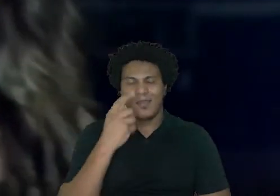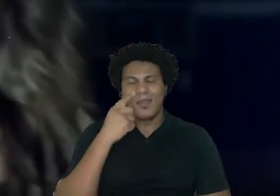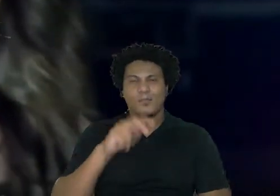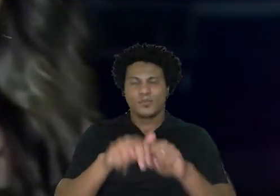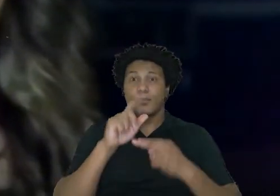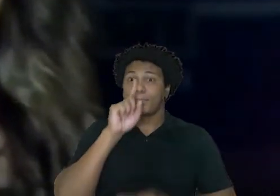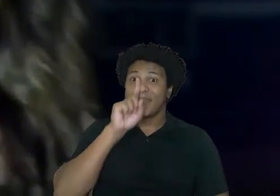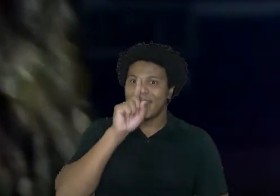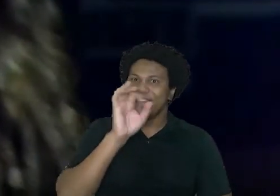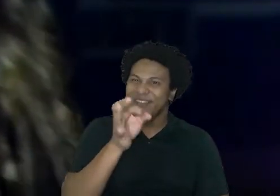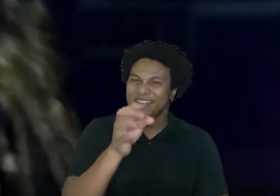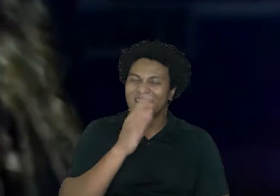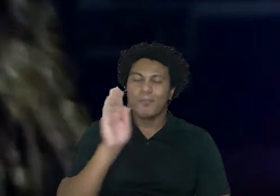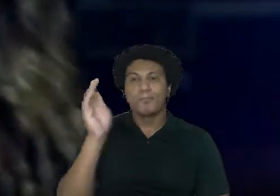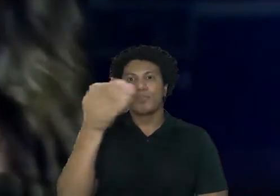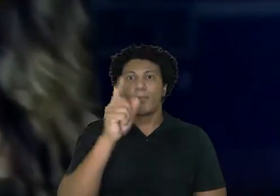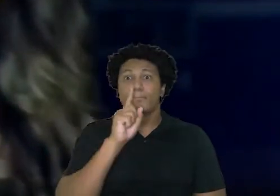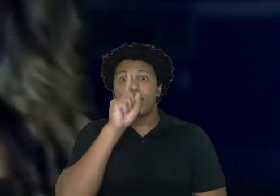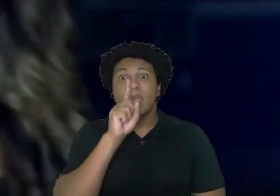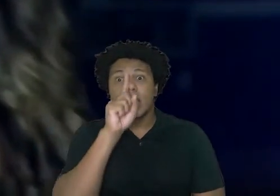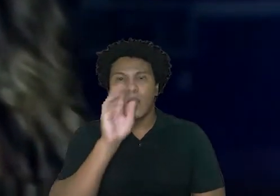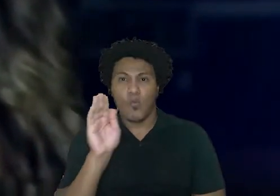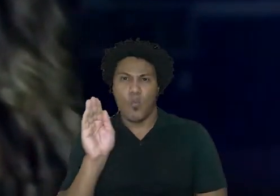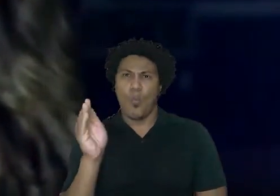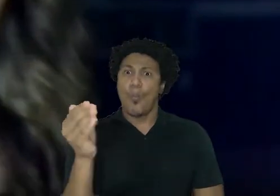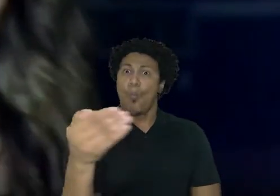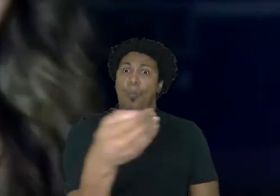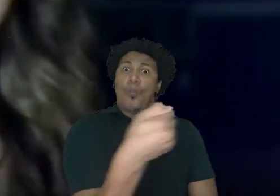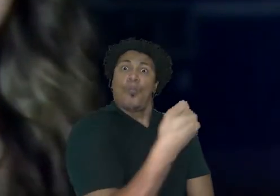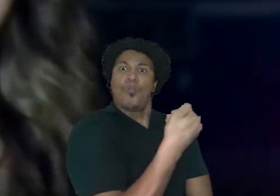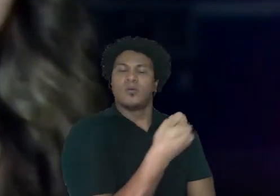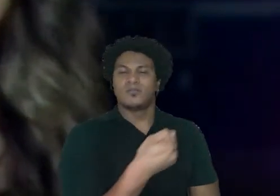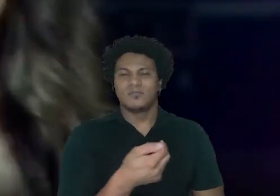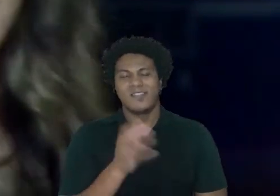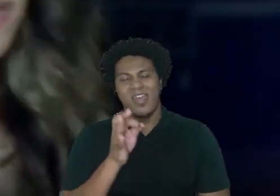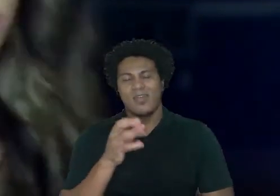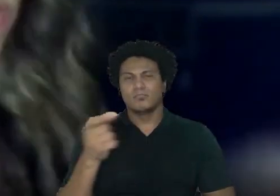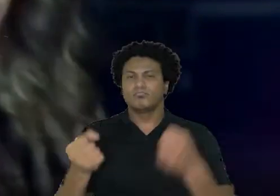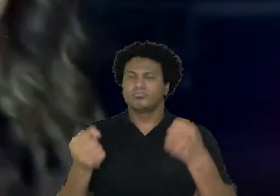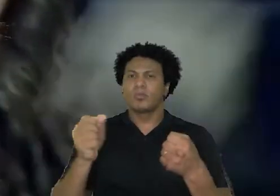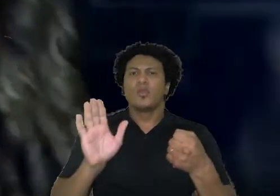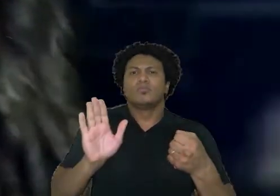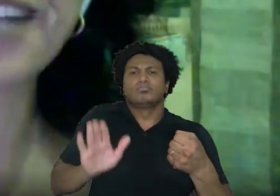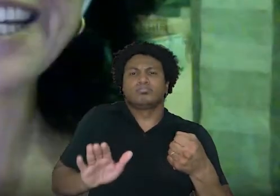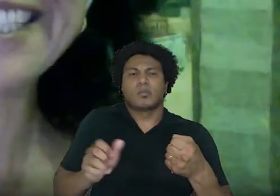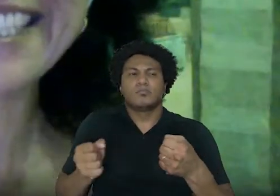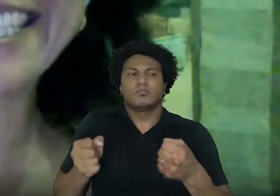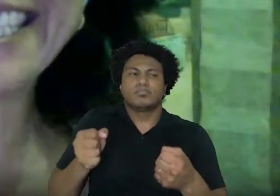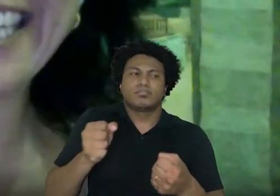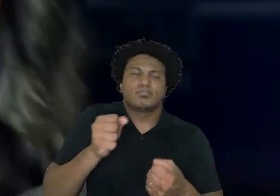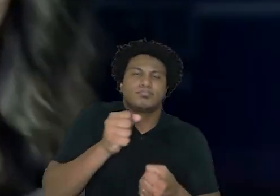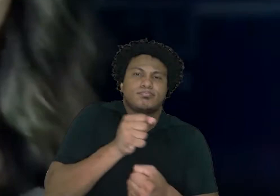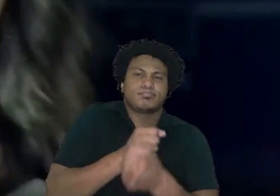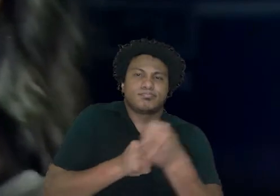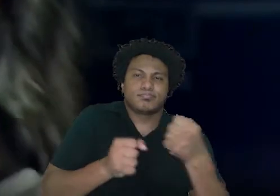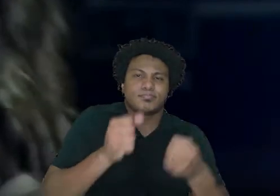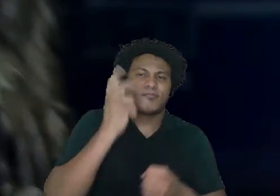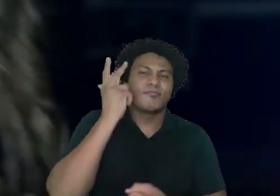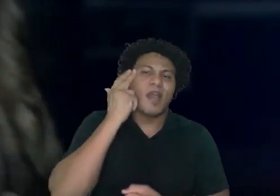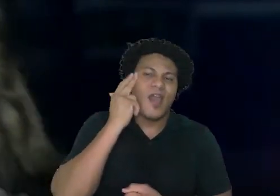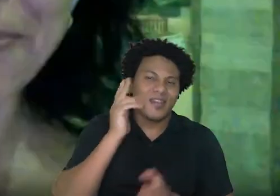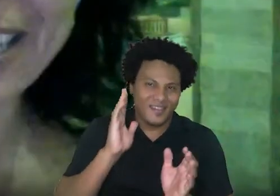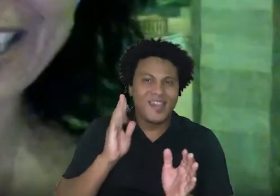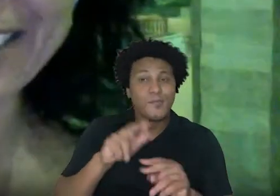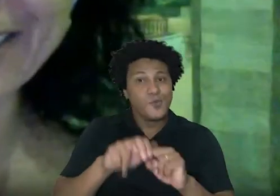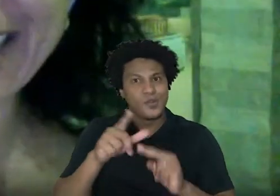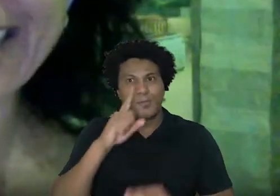Possivelmente um acidente, né? Tipo, é uma possibilidade. Possivelmente um perigo, né? É um perigo, exatamente. É